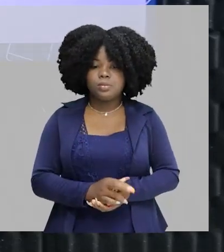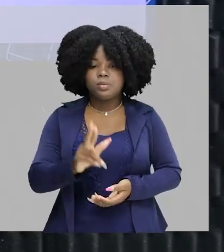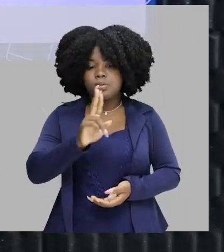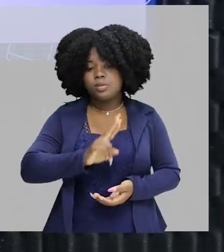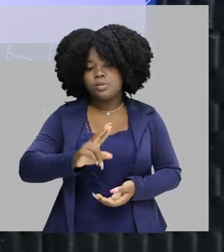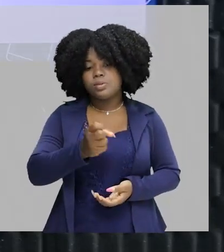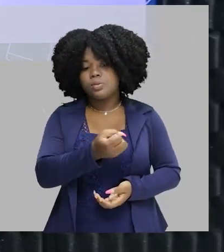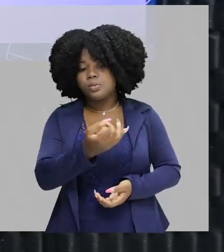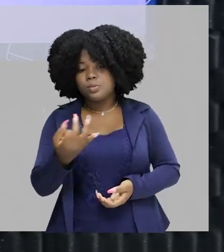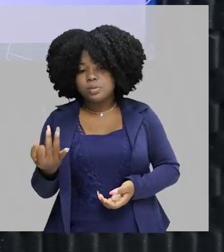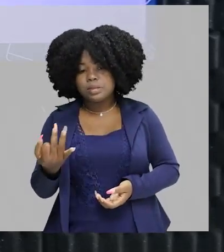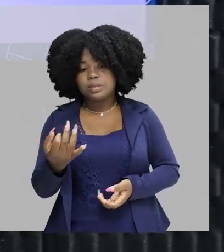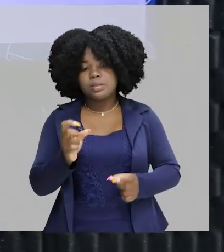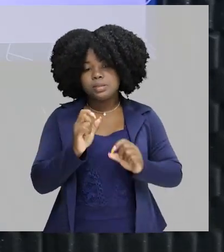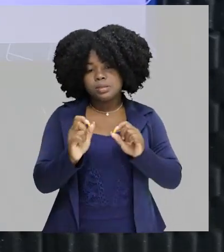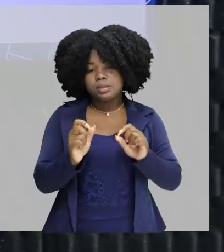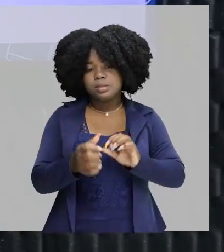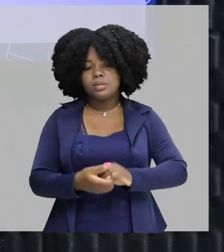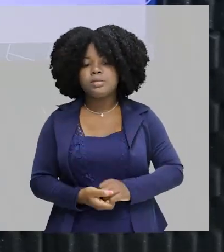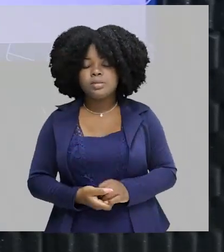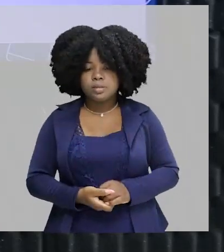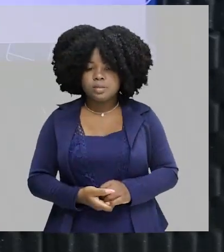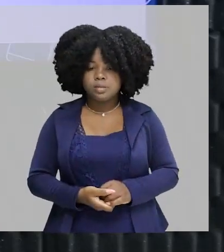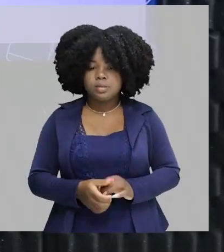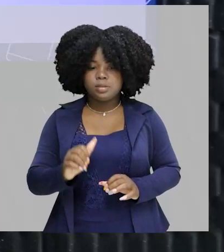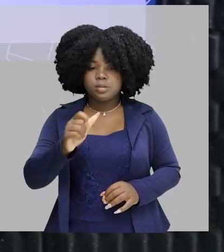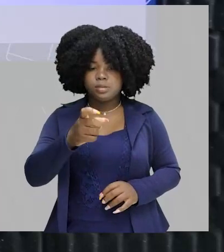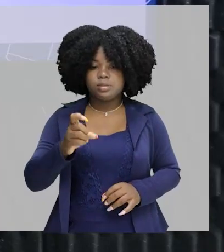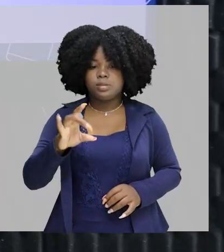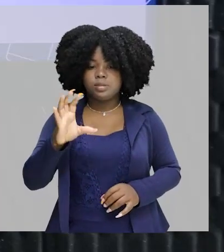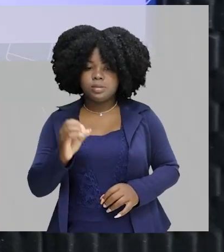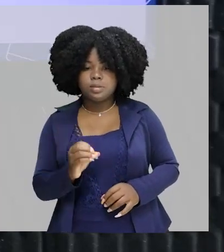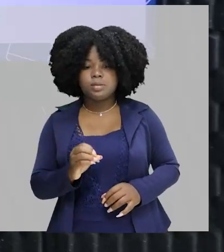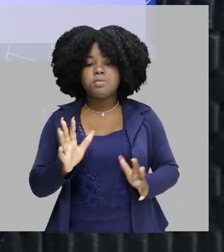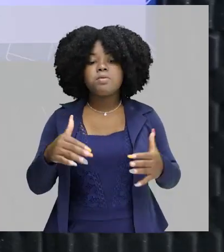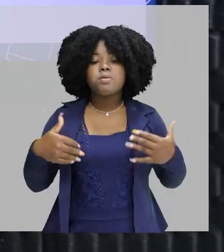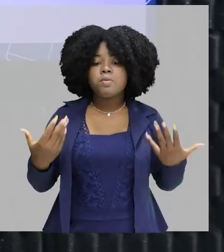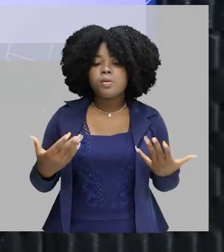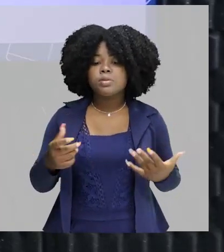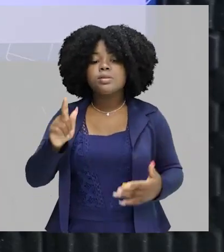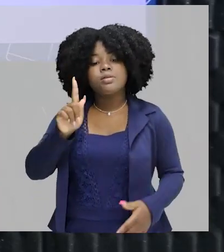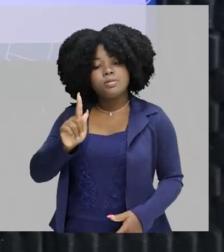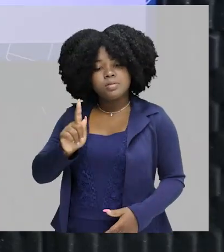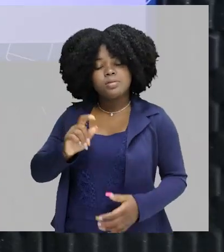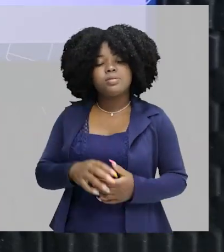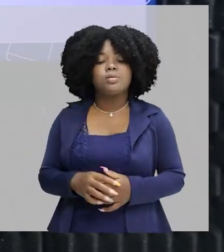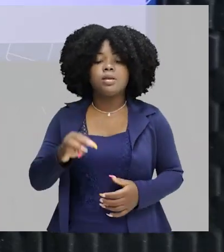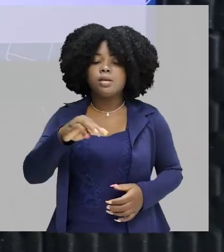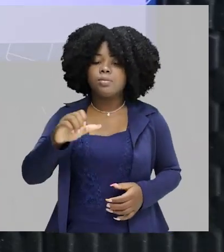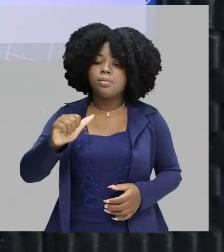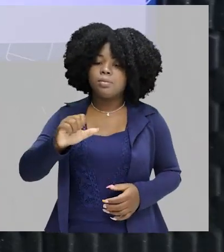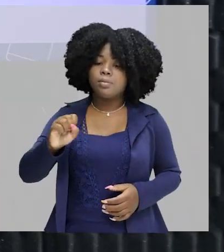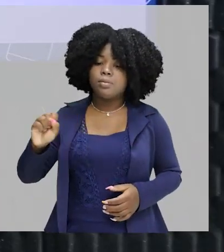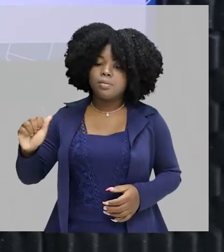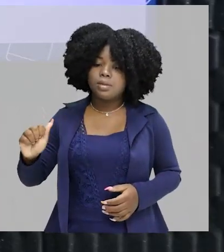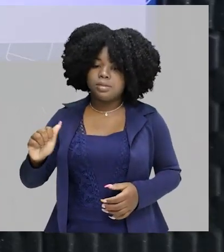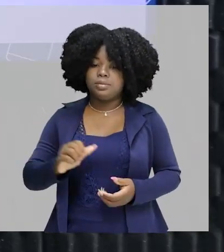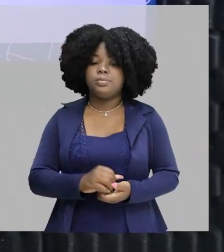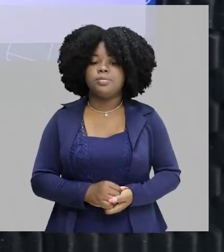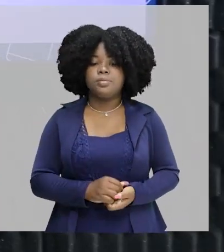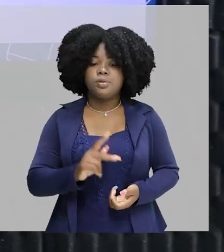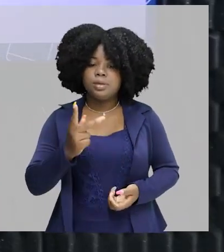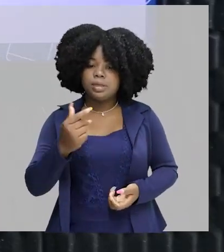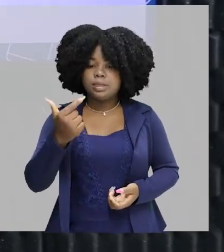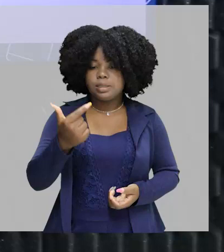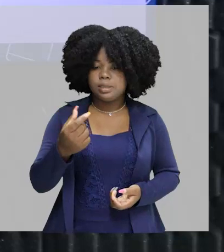quantidade suficiente de ácido sulfúrico, qual será em gramas a massa aproximada do